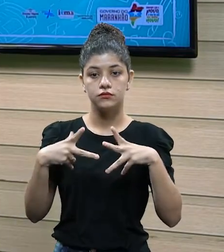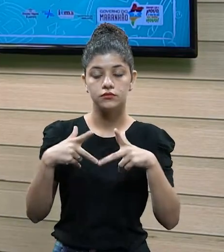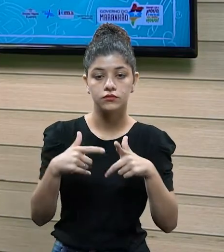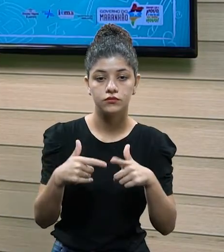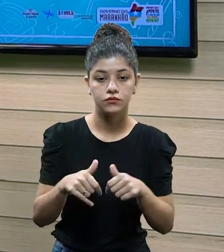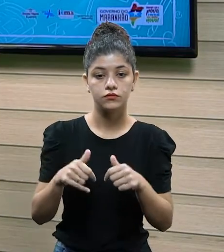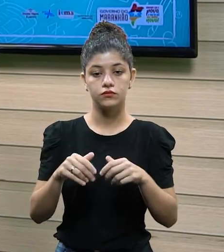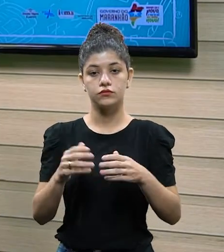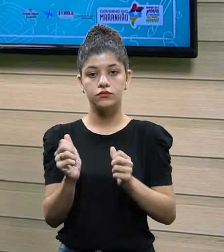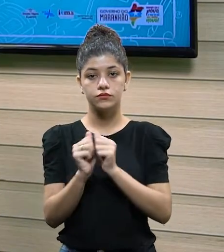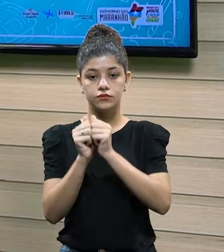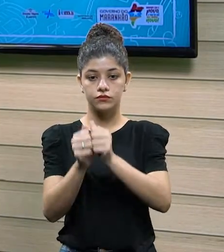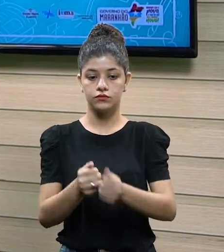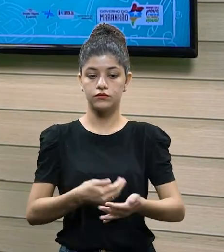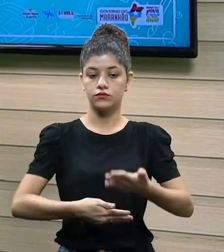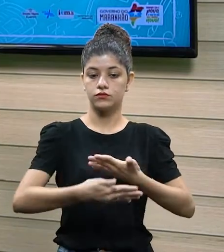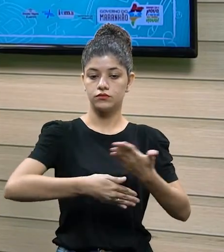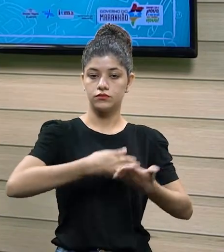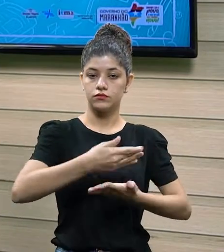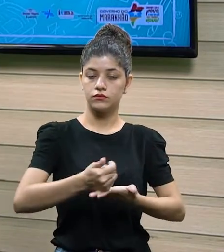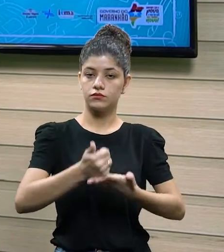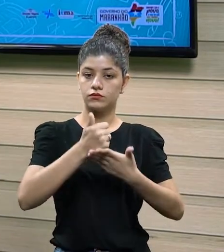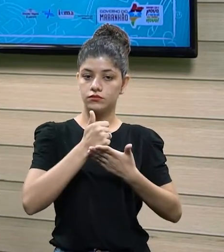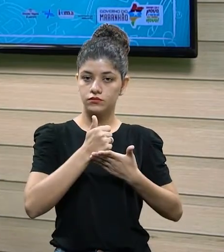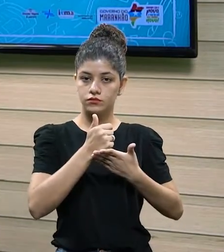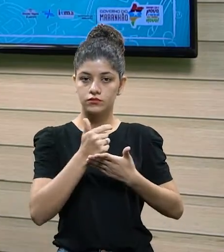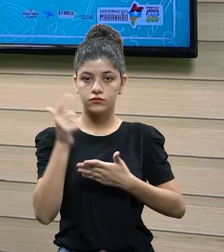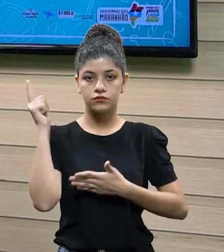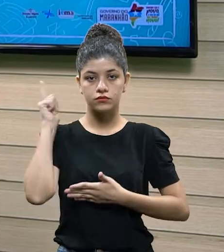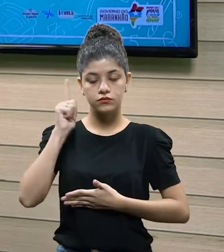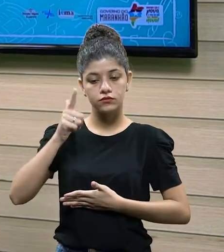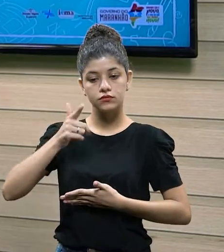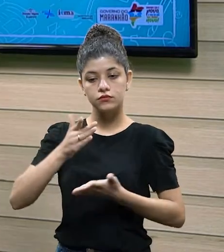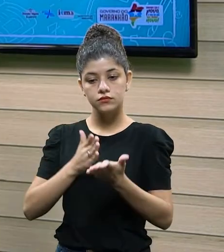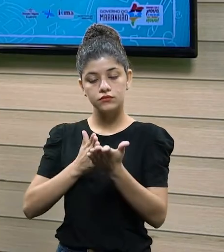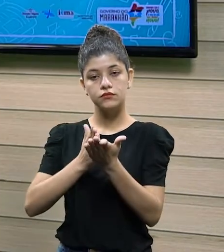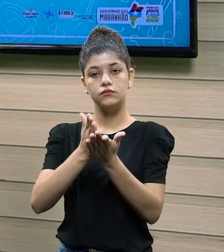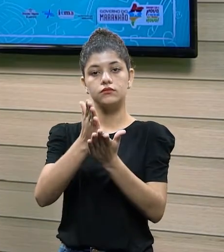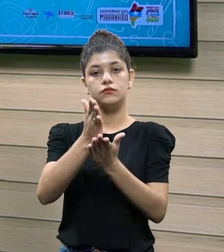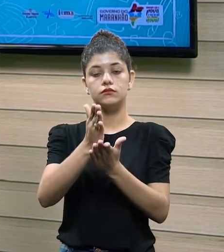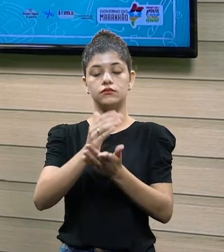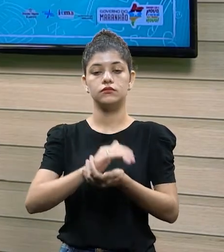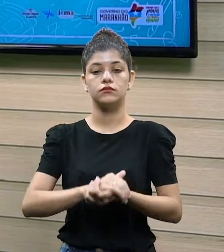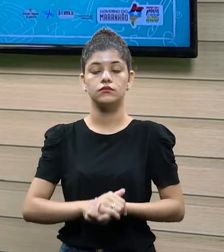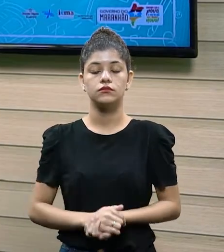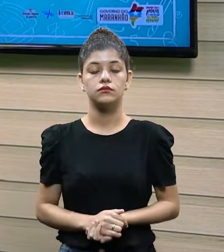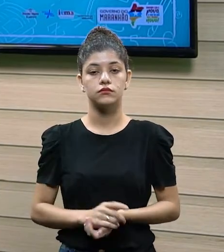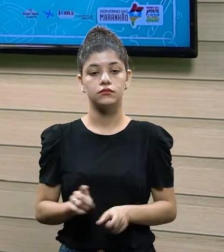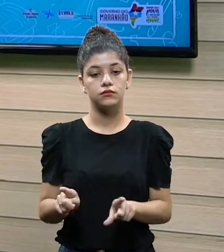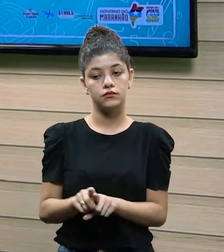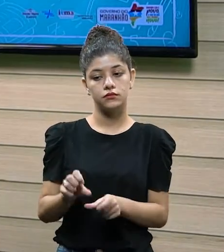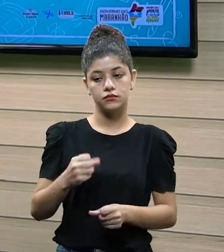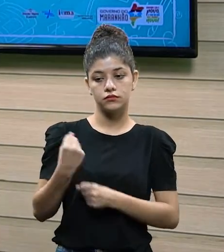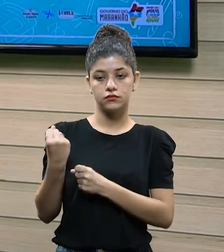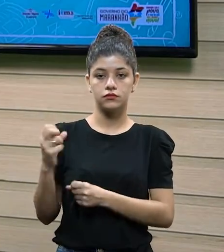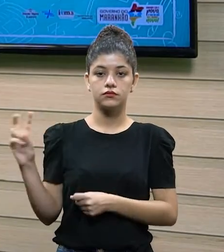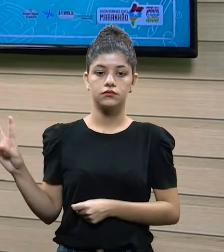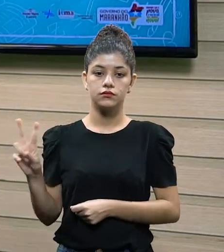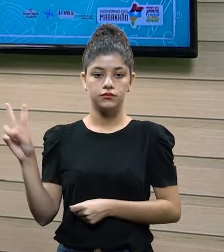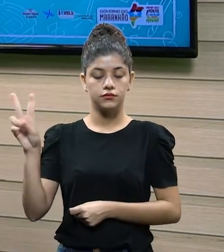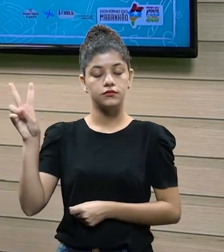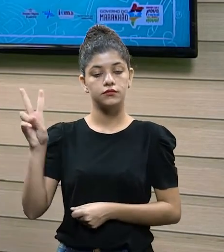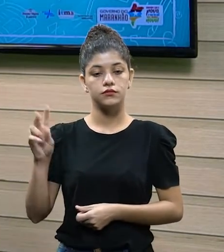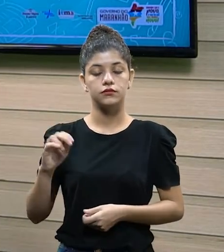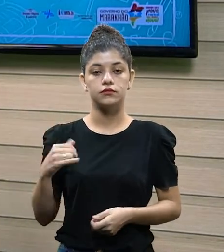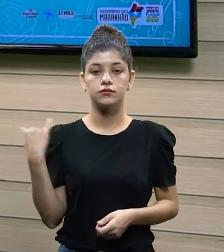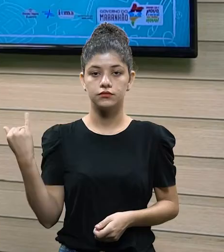mundo participe desse processo e o ajude a alcançar a visão, ajude a executar a missão e fortaleça esses valores. Então é muito